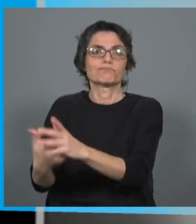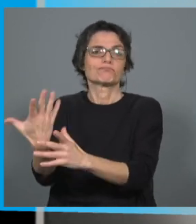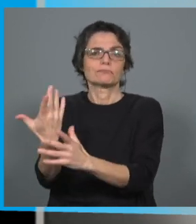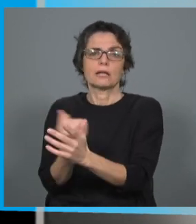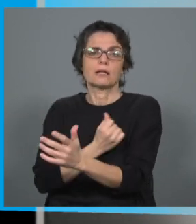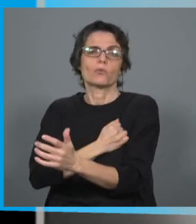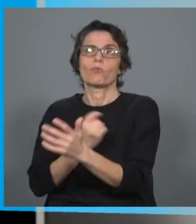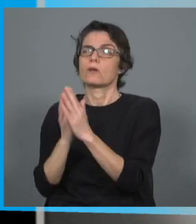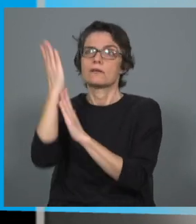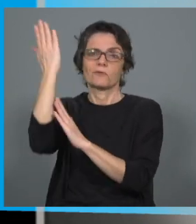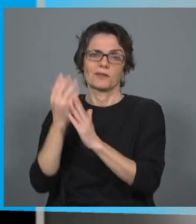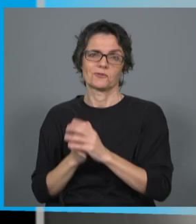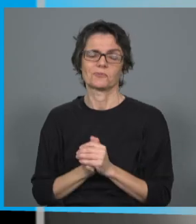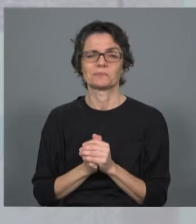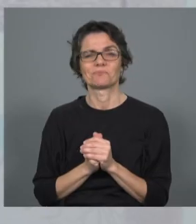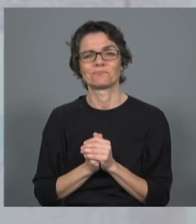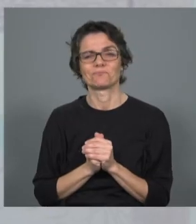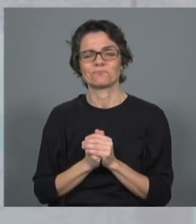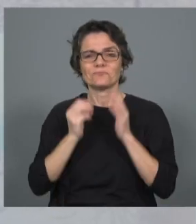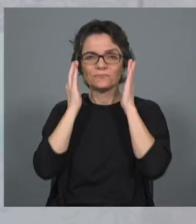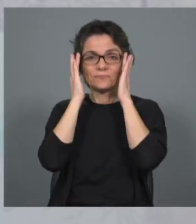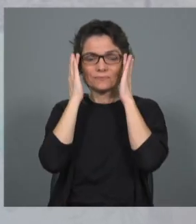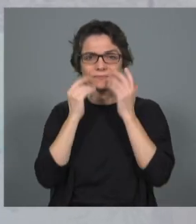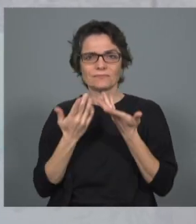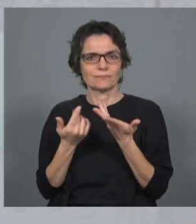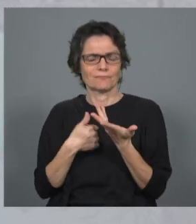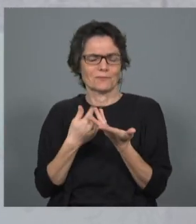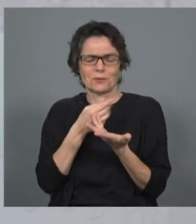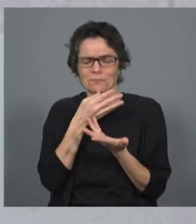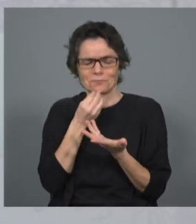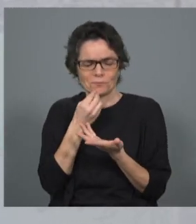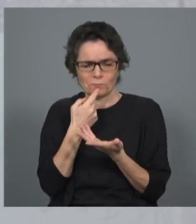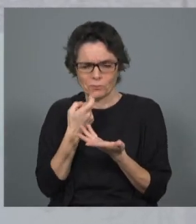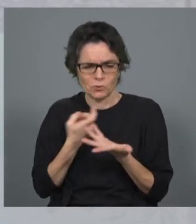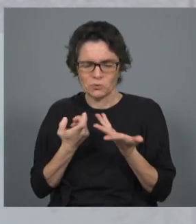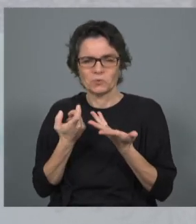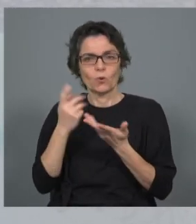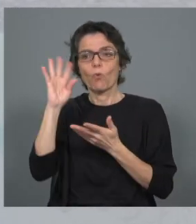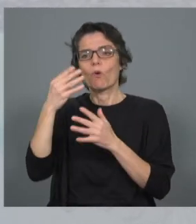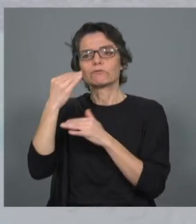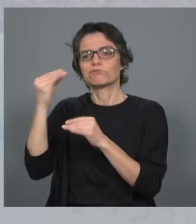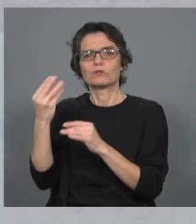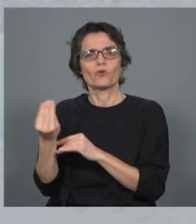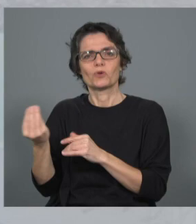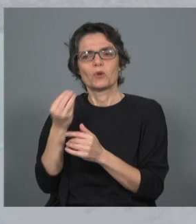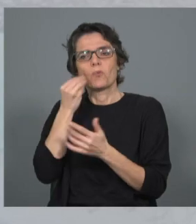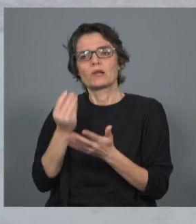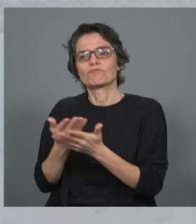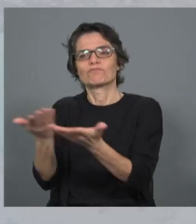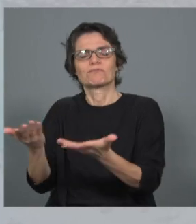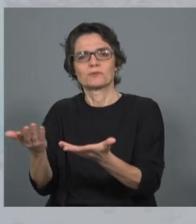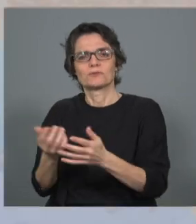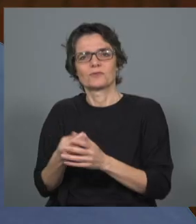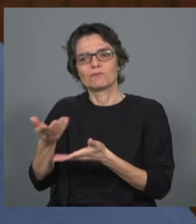Deus. Como é que se fala de tudo isto aos adolescentes e jovens? Como é que se propõe uma cultura vocacional? Eu proporei uma